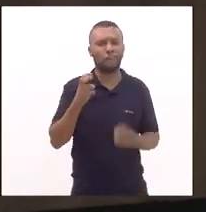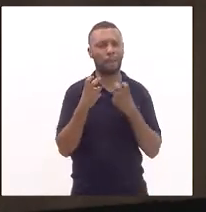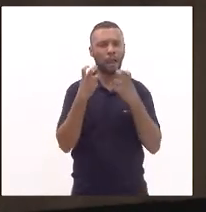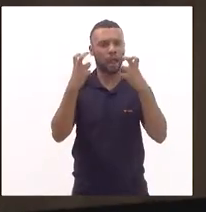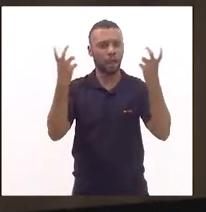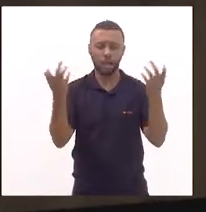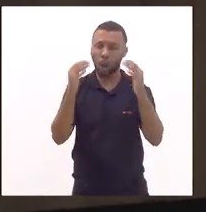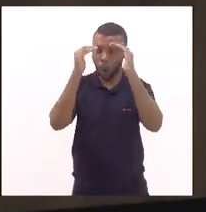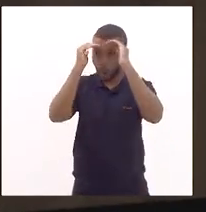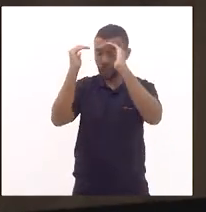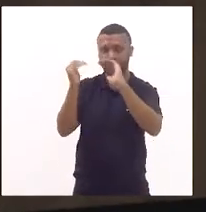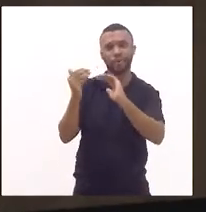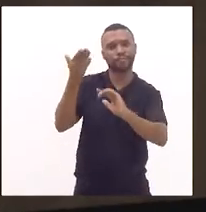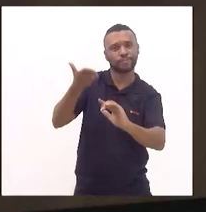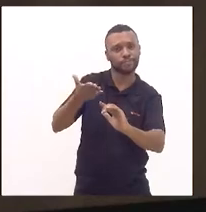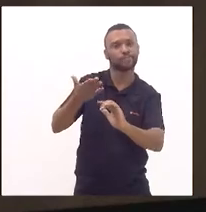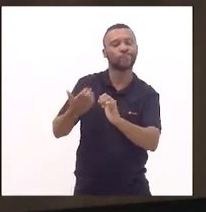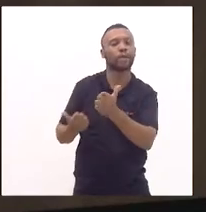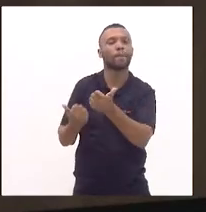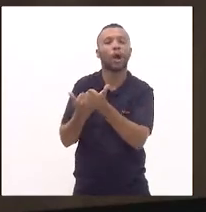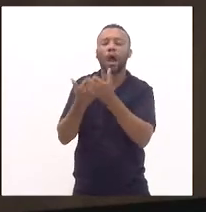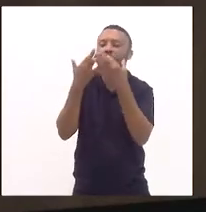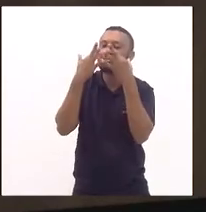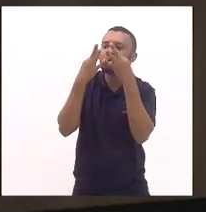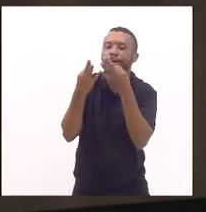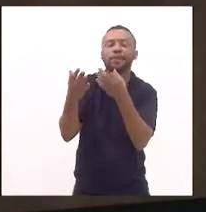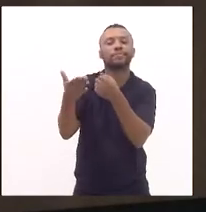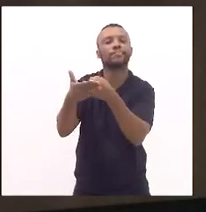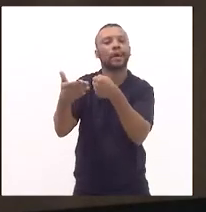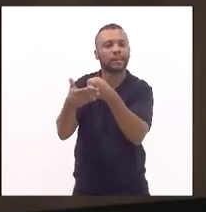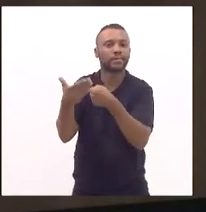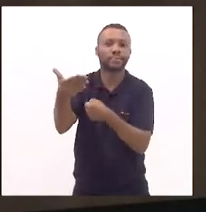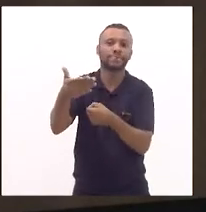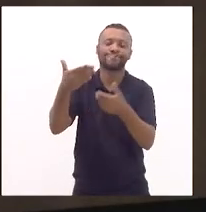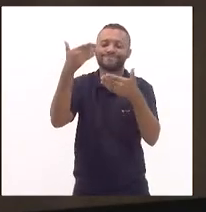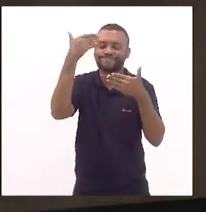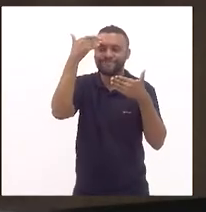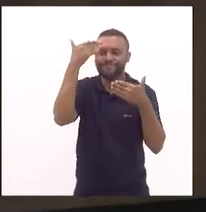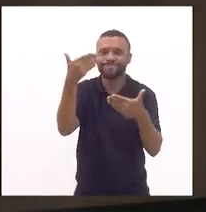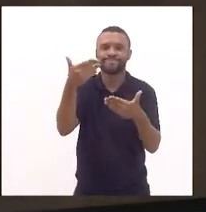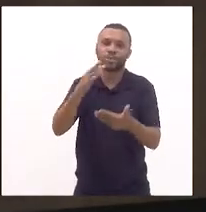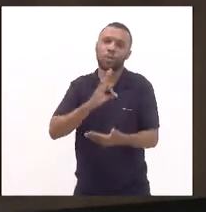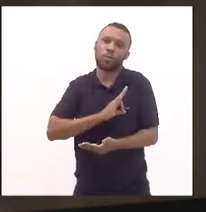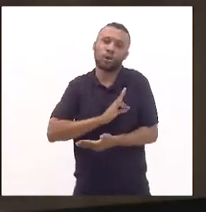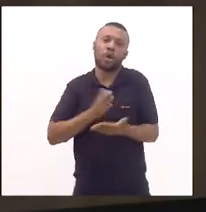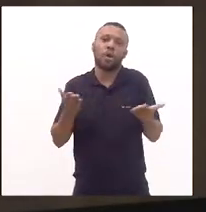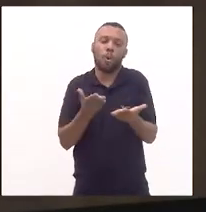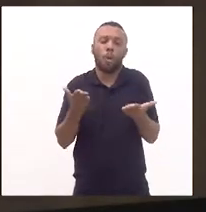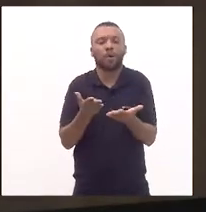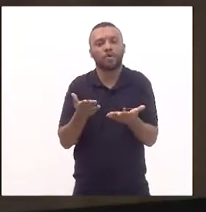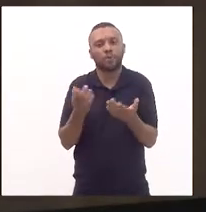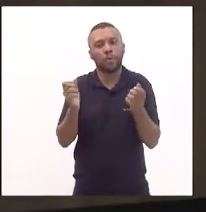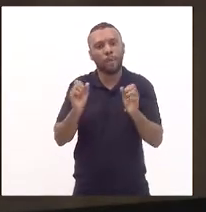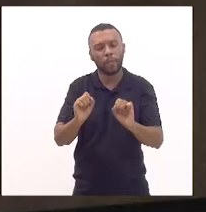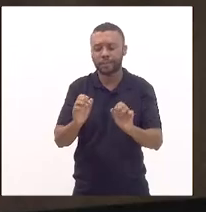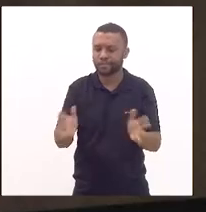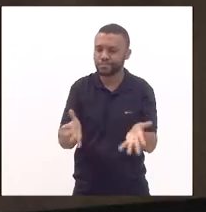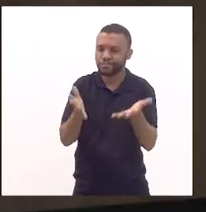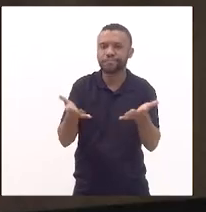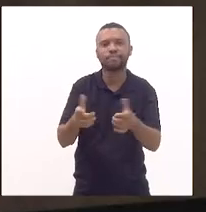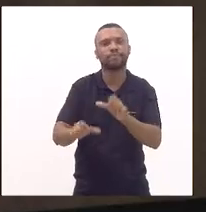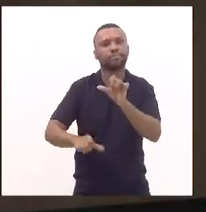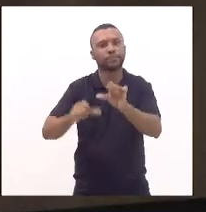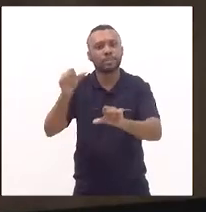senhor, sabe o carinho que eu tenho, o apreço que eu tenho por Vossa Excelência, a gratidão que eu tenho como policial de hoje poder mudar a vida dos